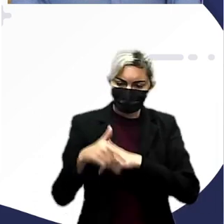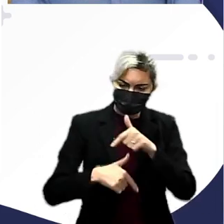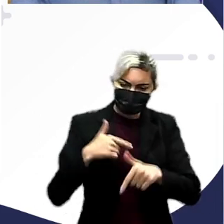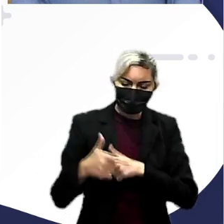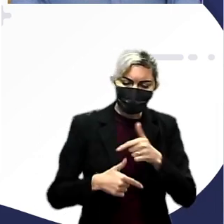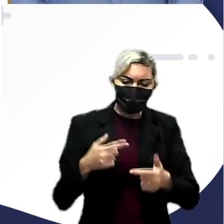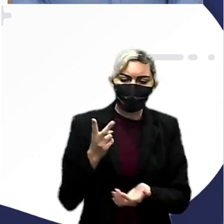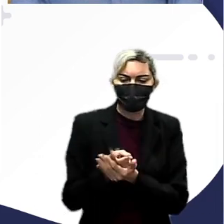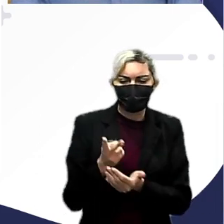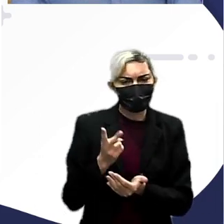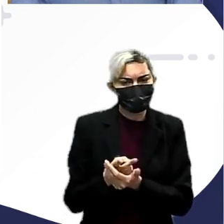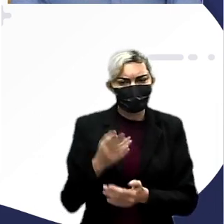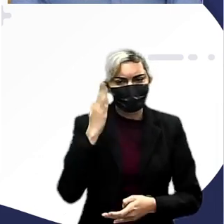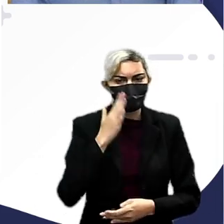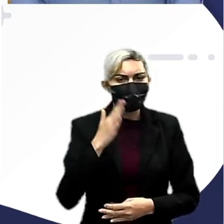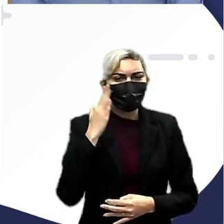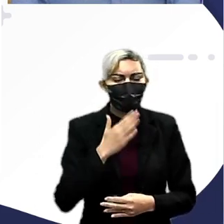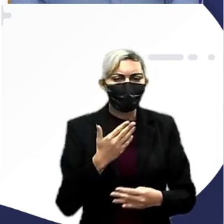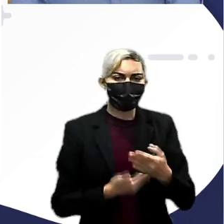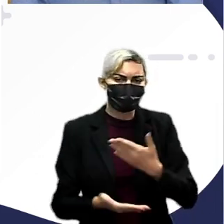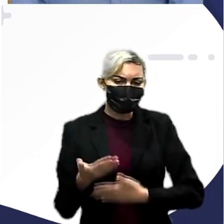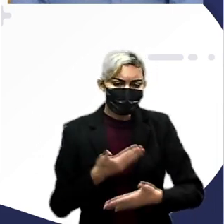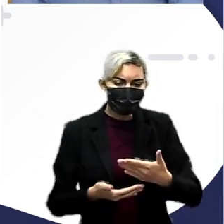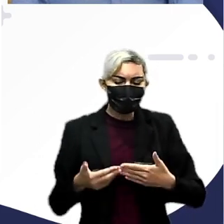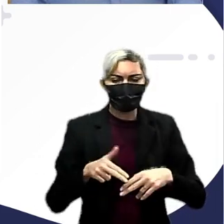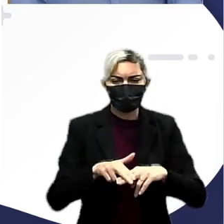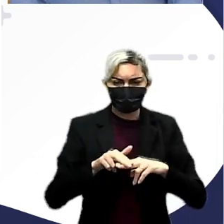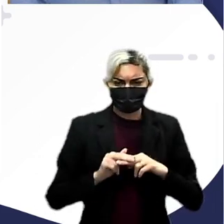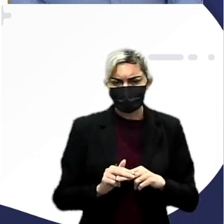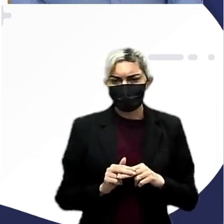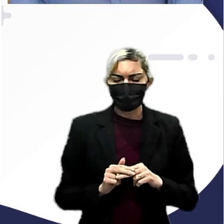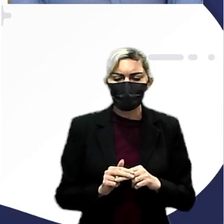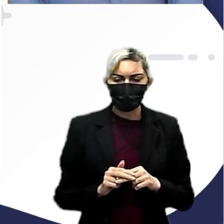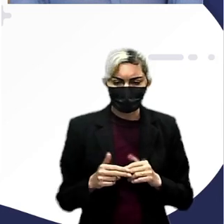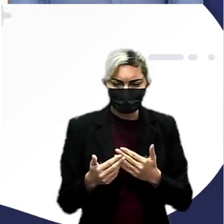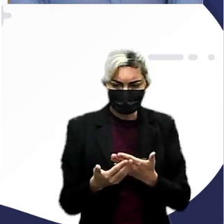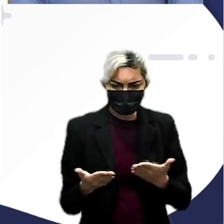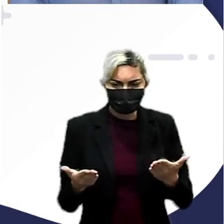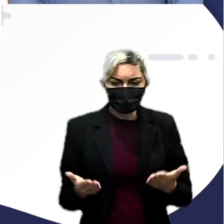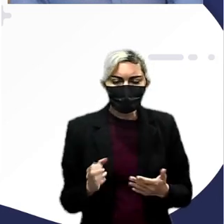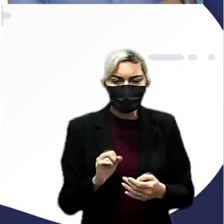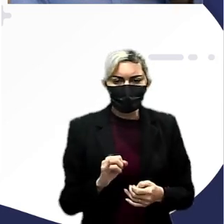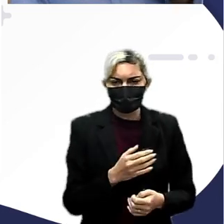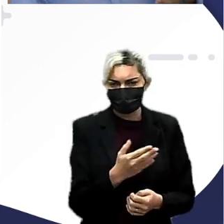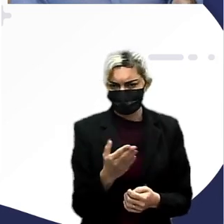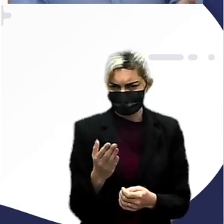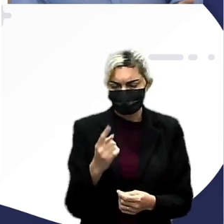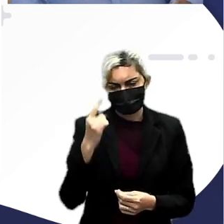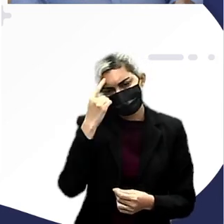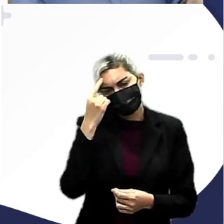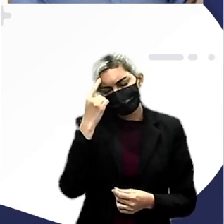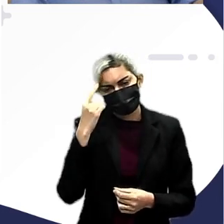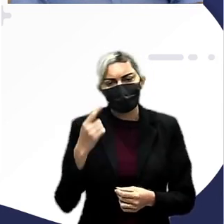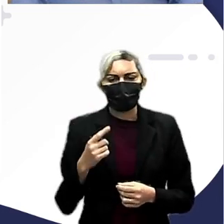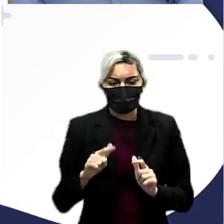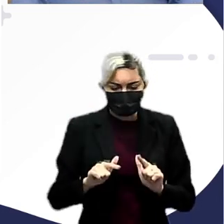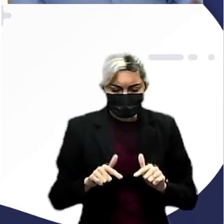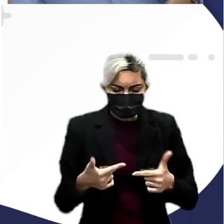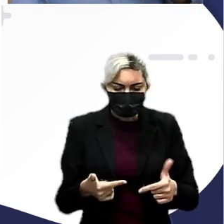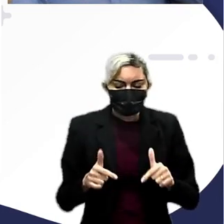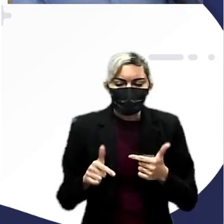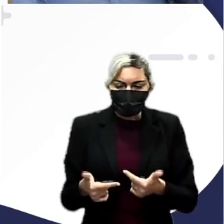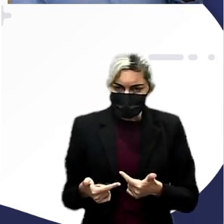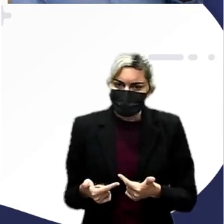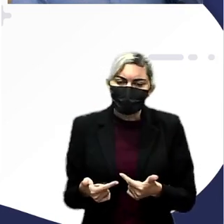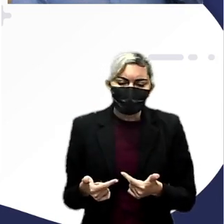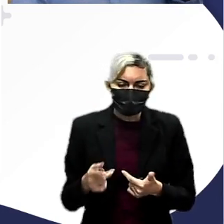trabalhar sempre entendendo a relação de causa e efeito, né? Se você tem uma mente proativa, ou seja,